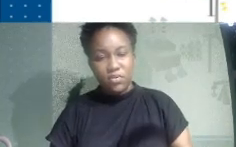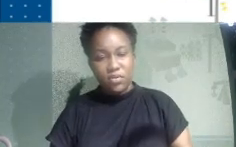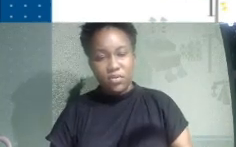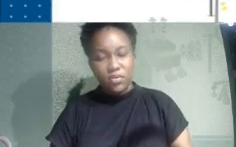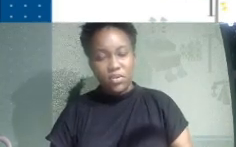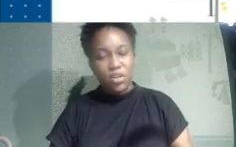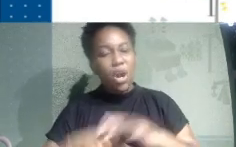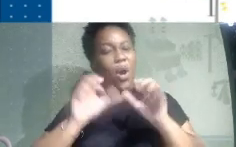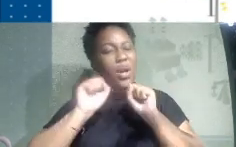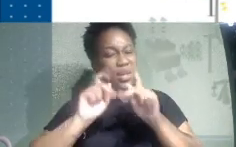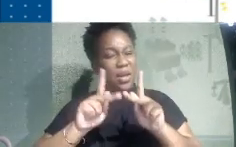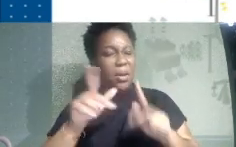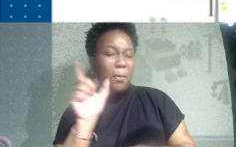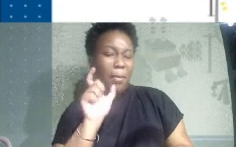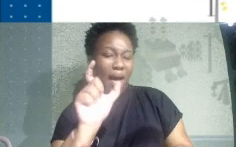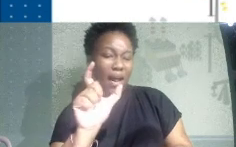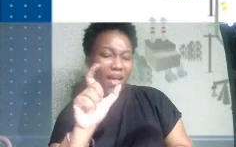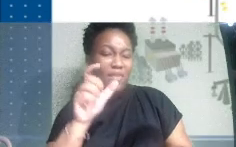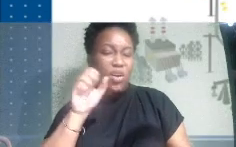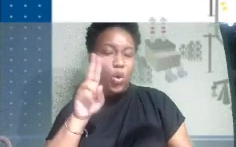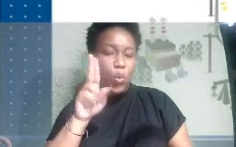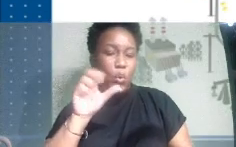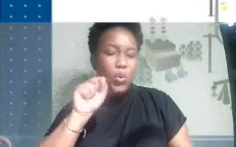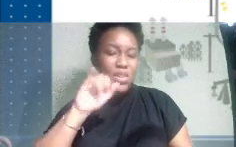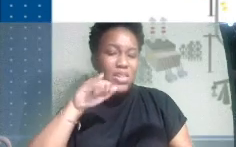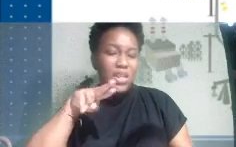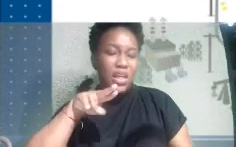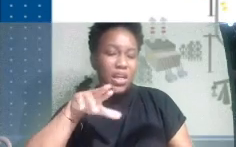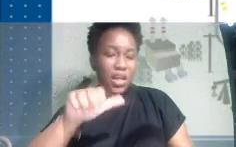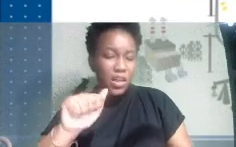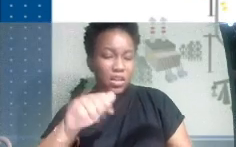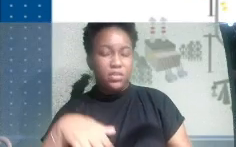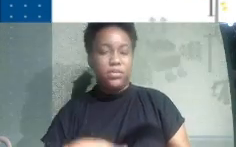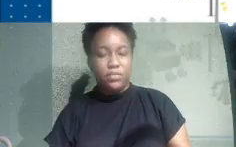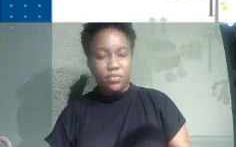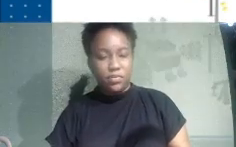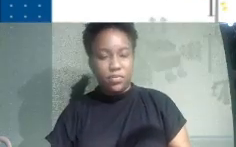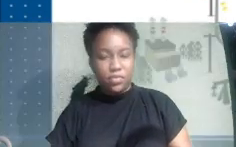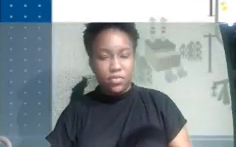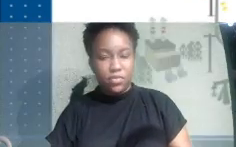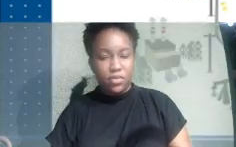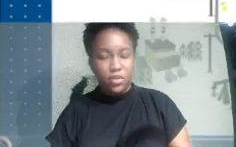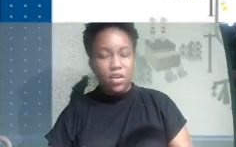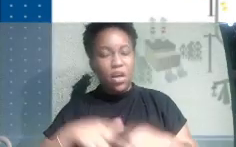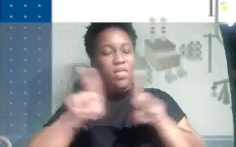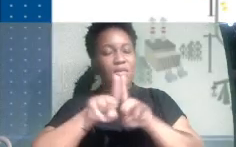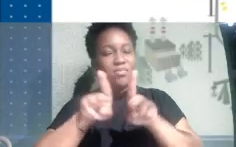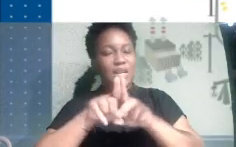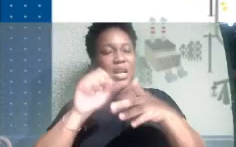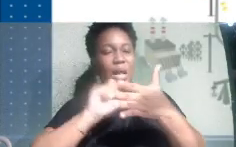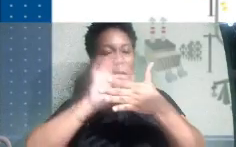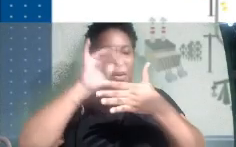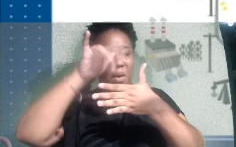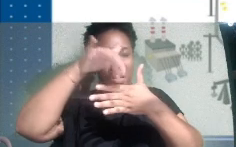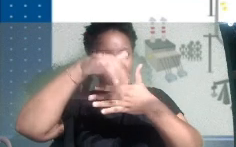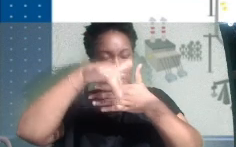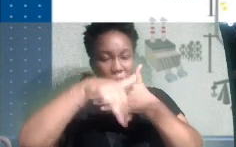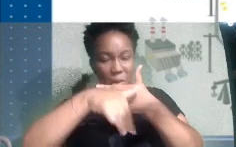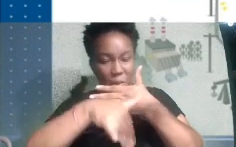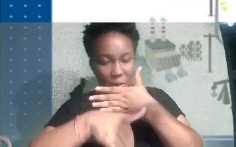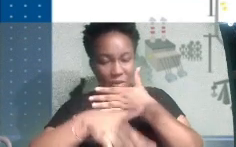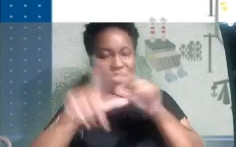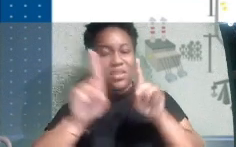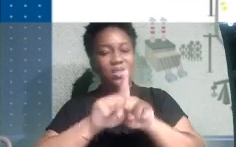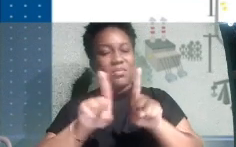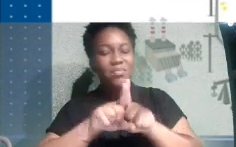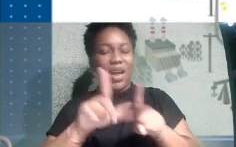caso, beleza. Vamos trabalhar com essa palavra também. Mas nós podemos produzir, então, nas hidrelétricas, nas termoelétricas, podemos